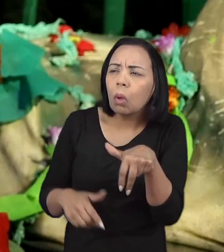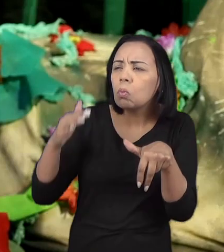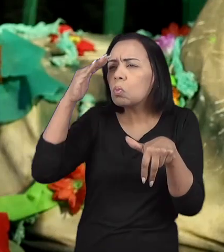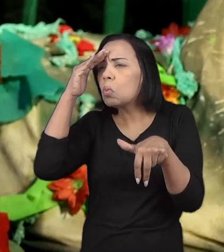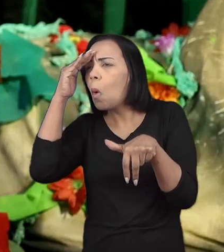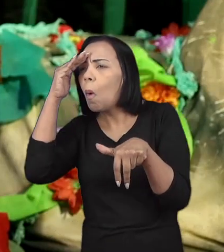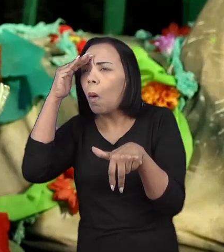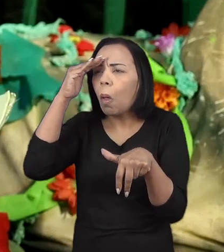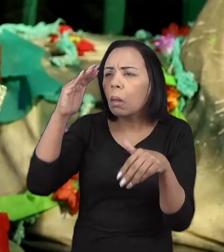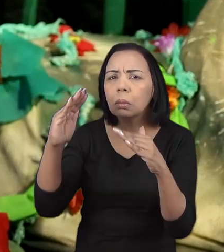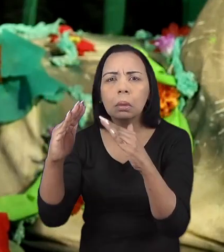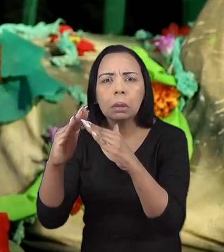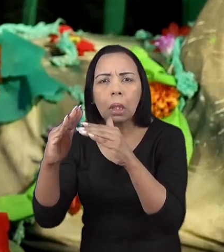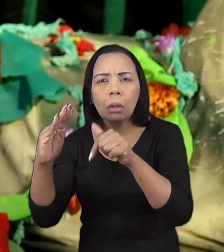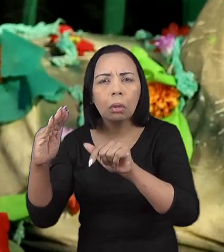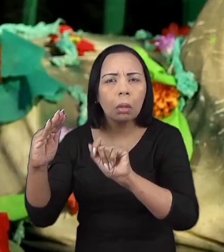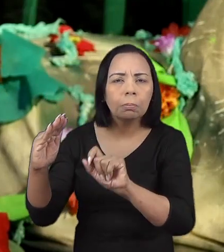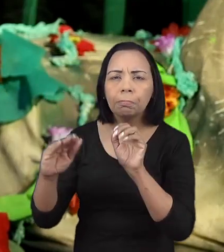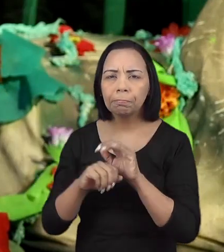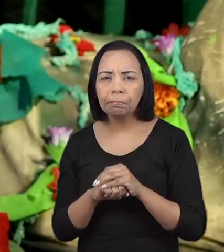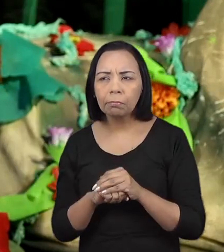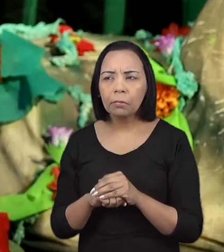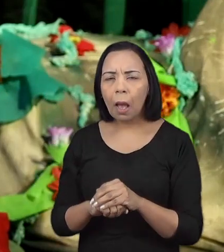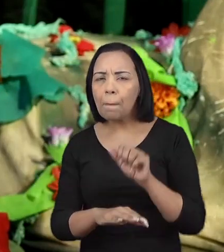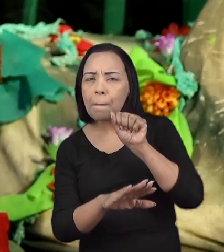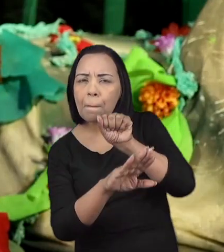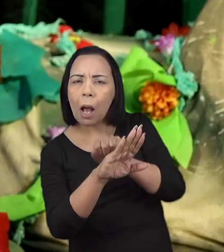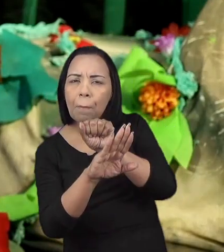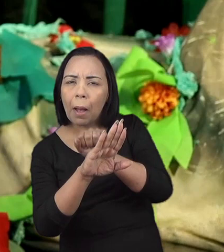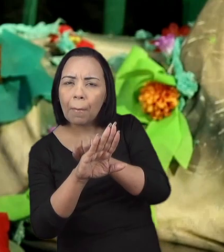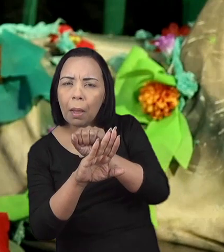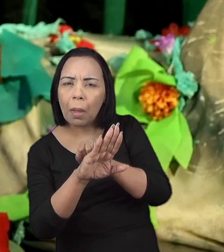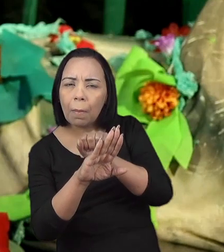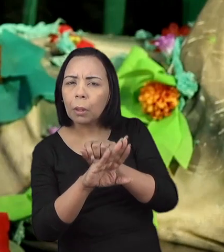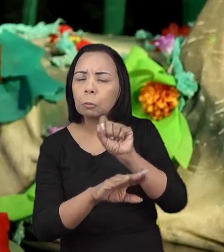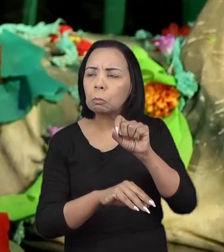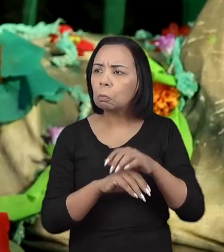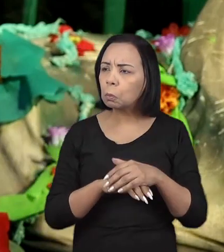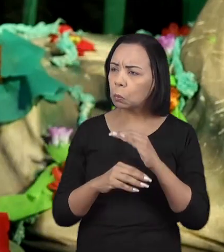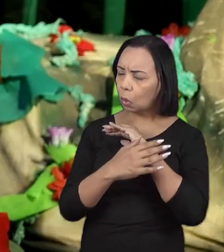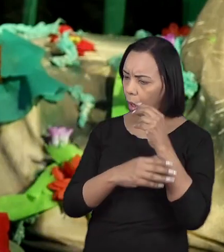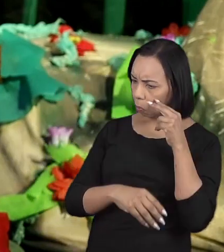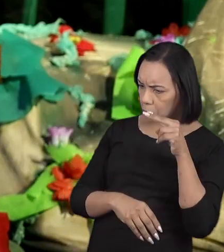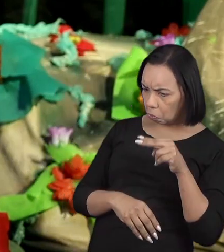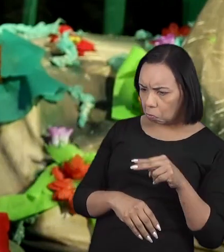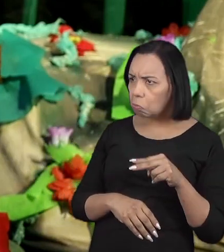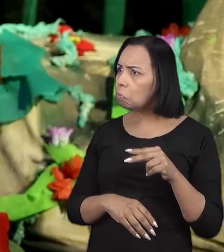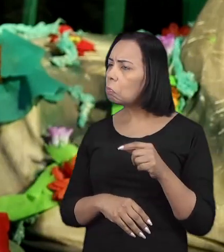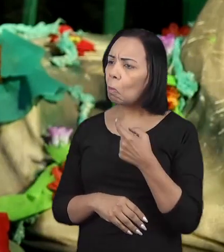anões. Quando a velhinha bateu na casa dos sete anões, Branca de Neve não reconheceu a